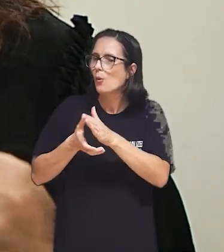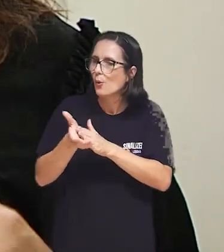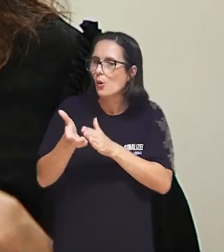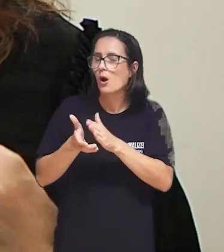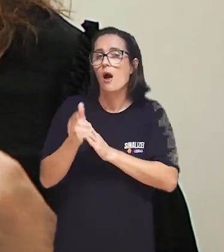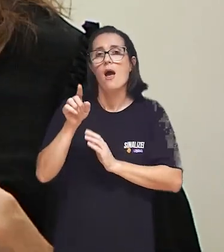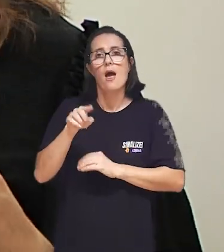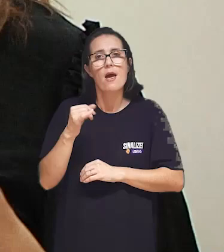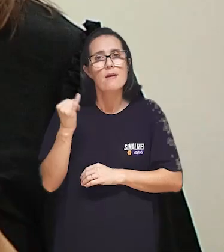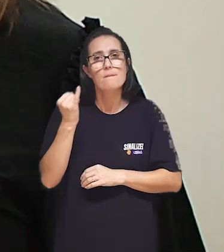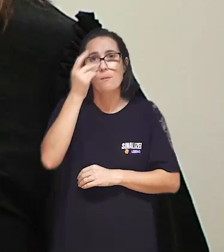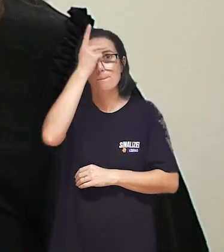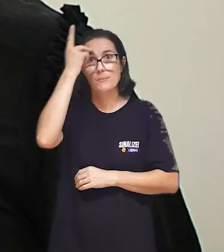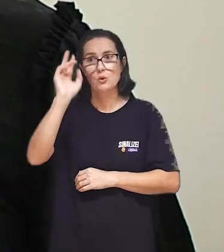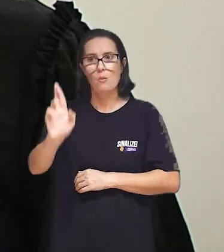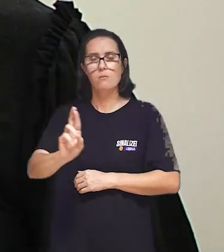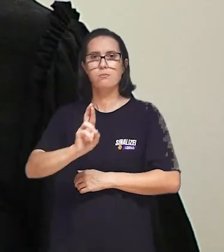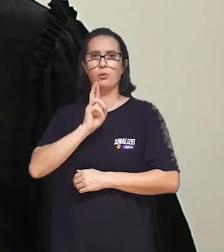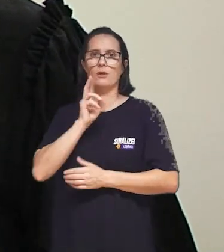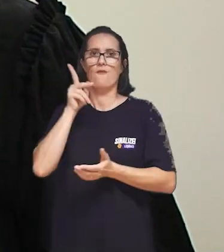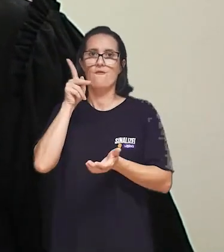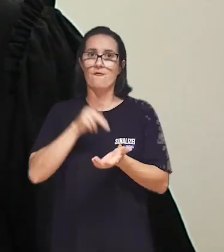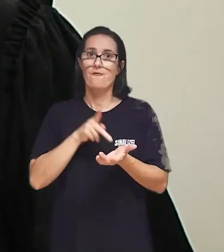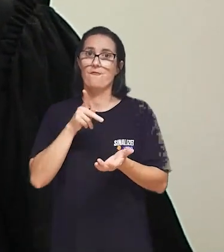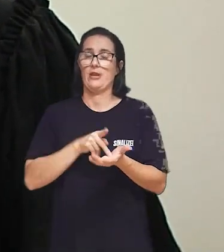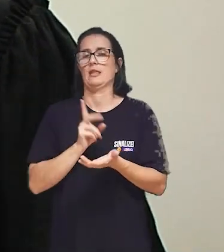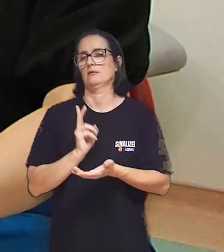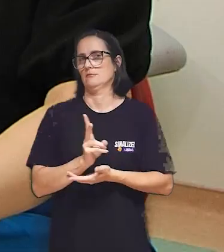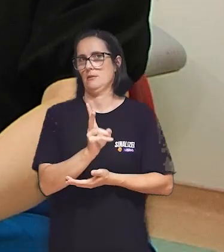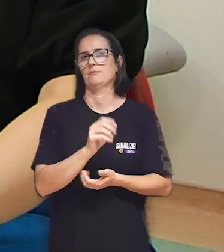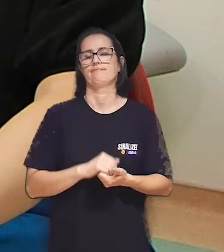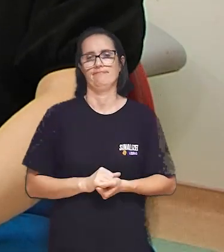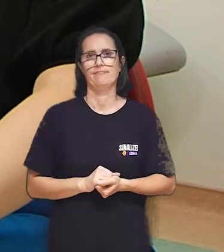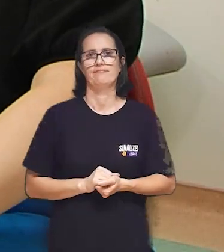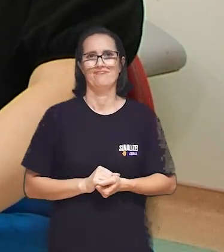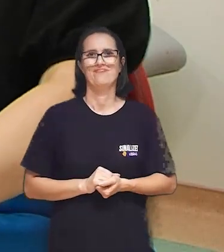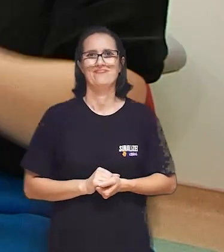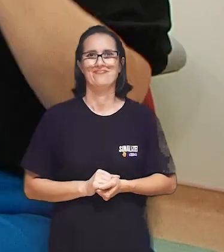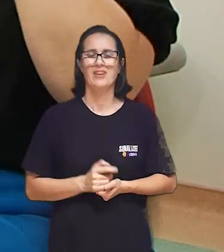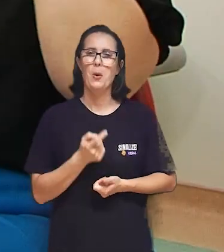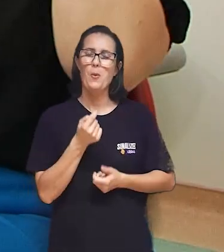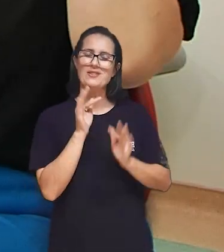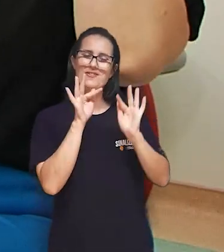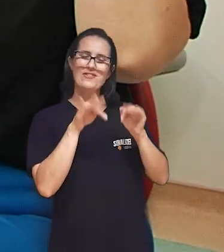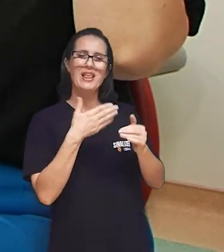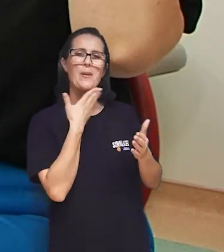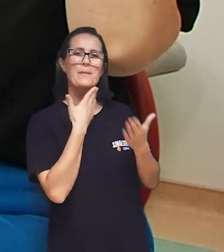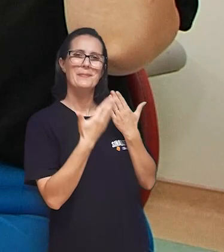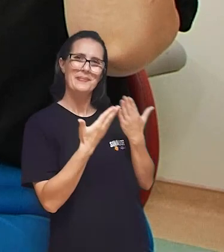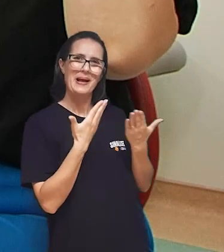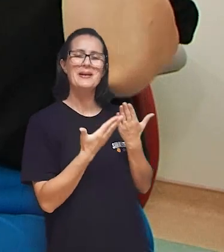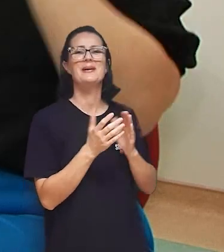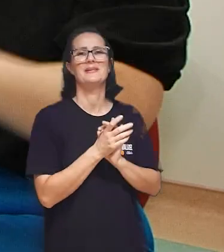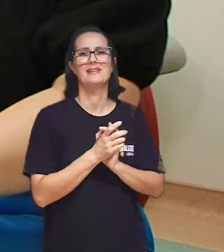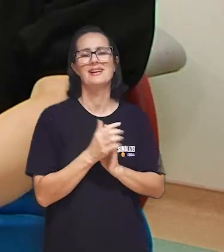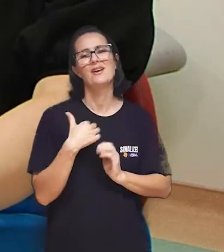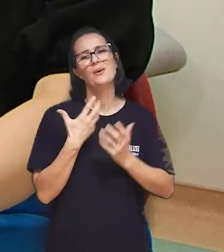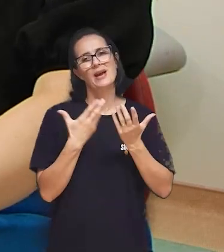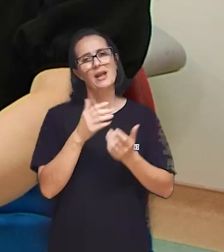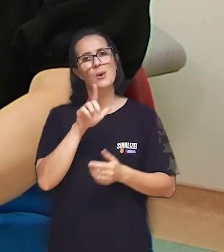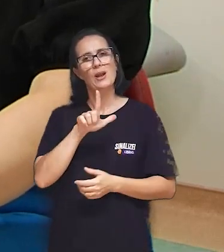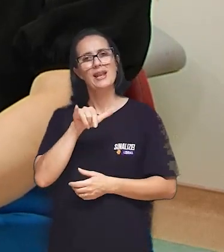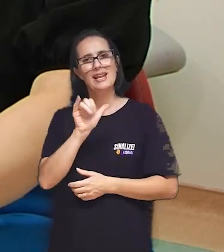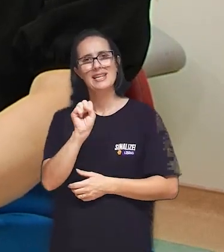o doador diga a verdade durante a triagem clínica. Chegando ao fim do nosso bate-papo, eu gostaria que a